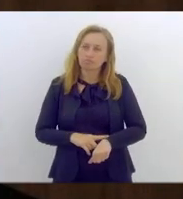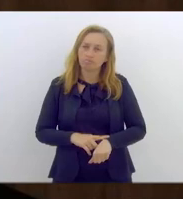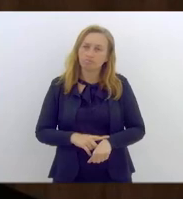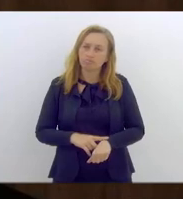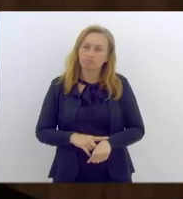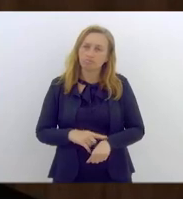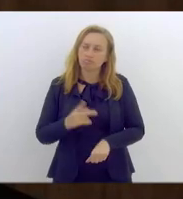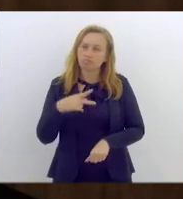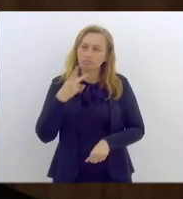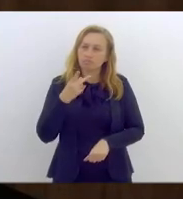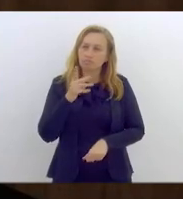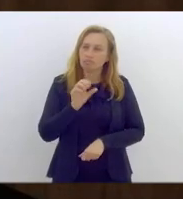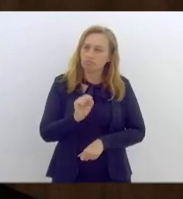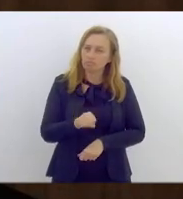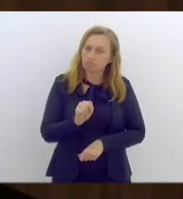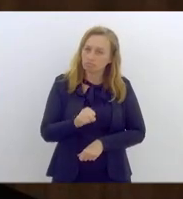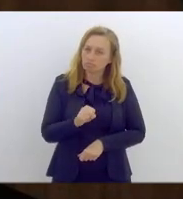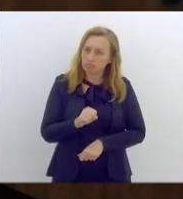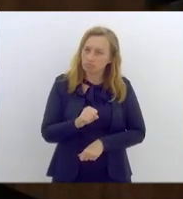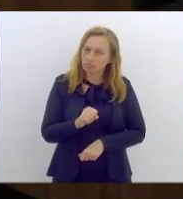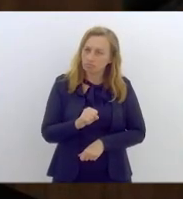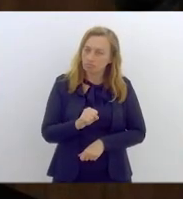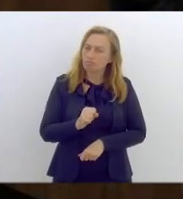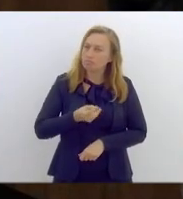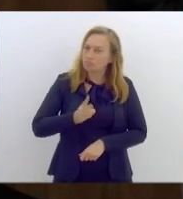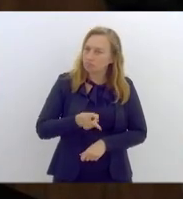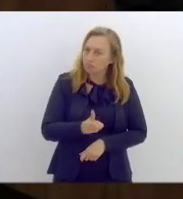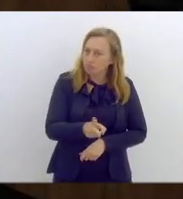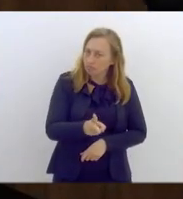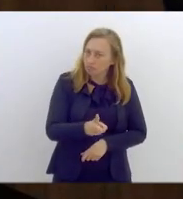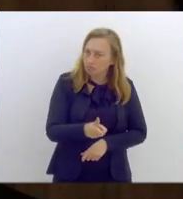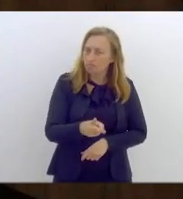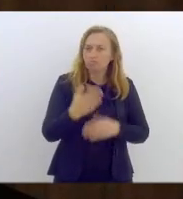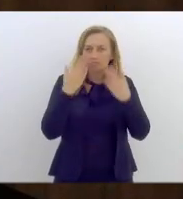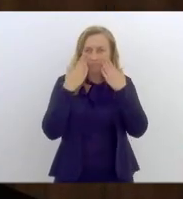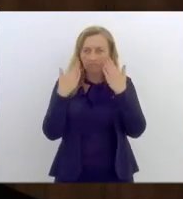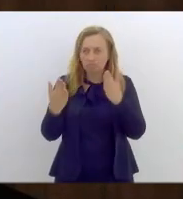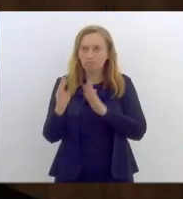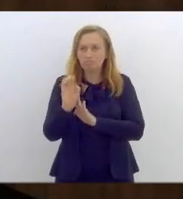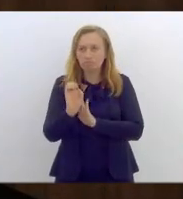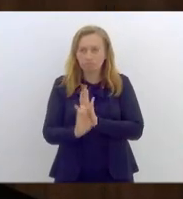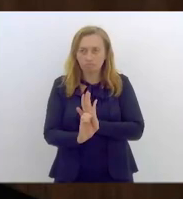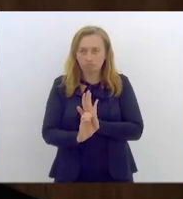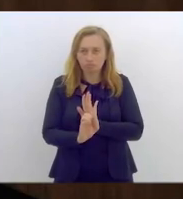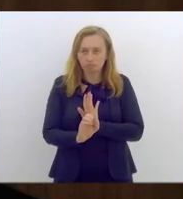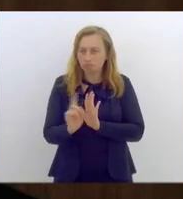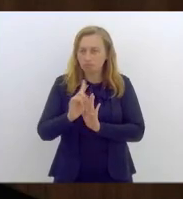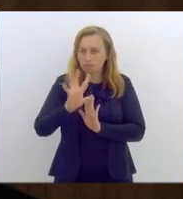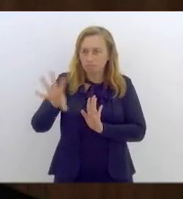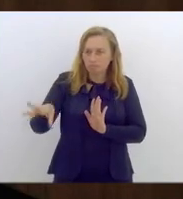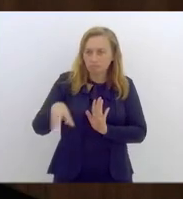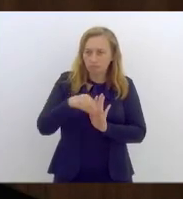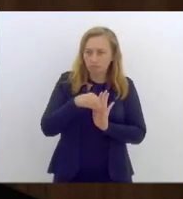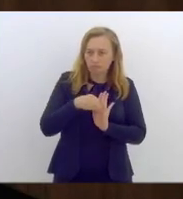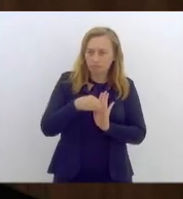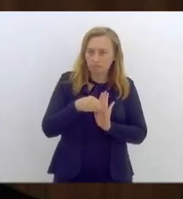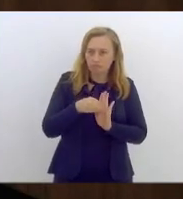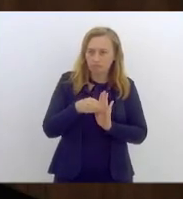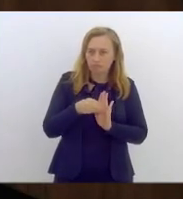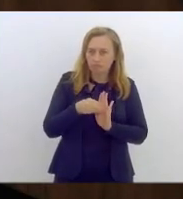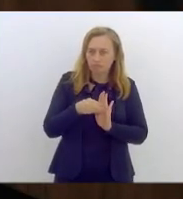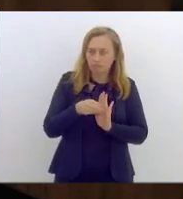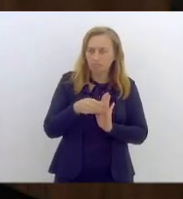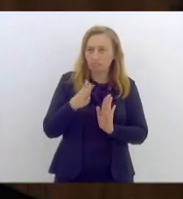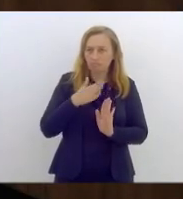o parecer favorável para dar continuidade apresentei emendas não vou colocar as emendas